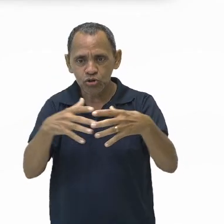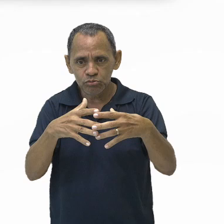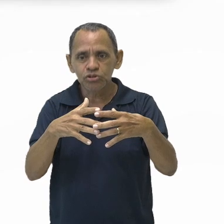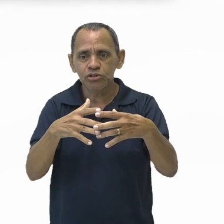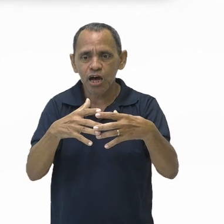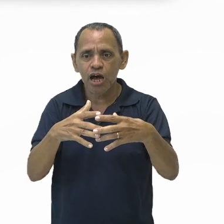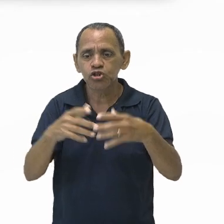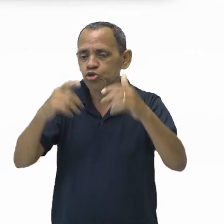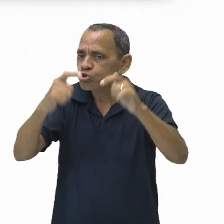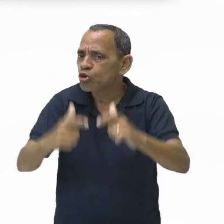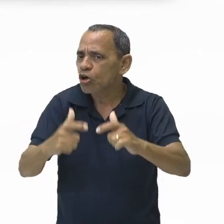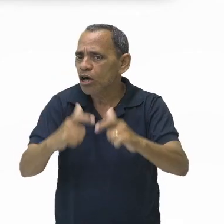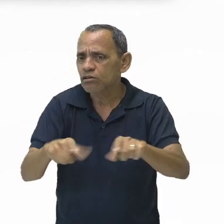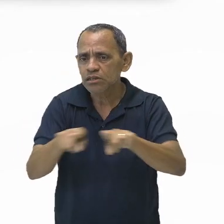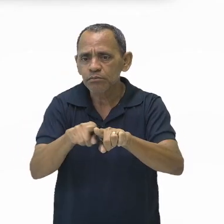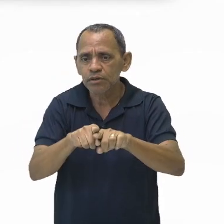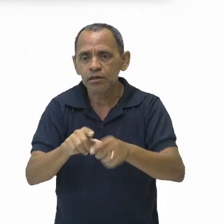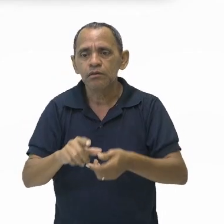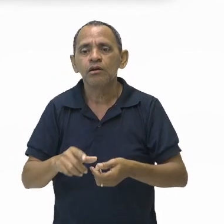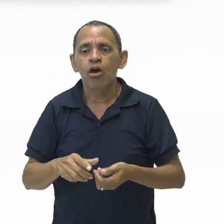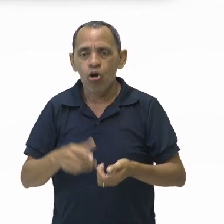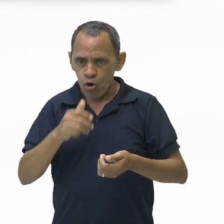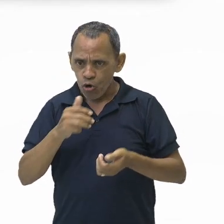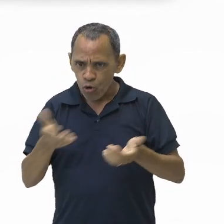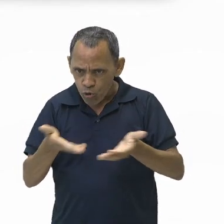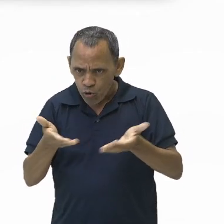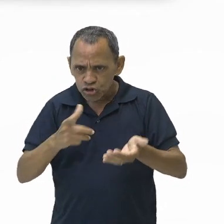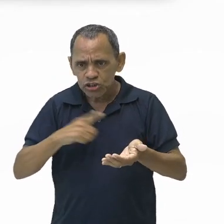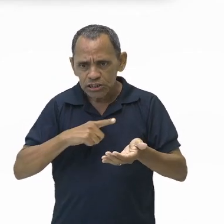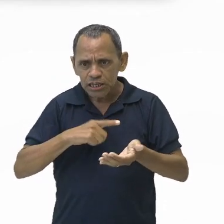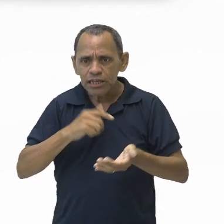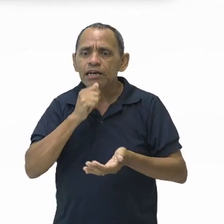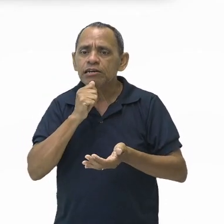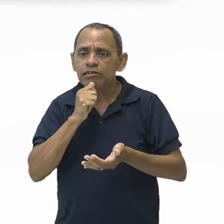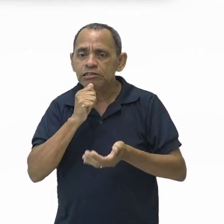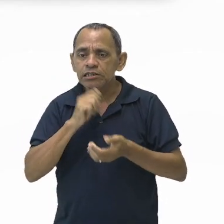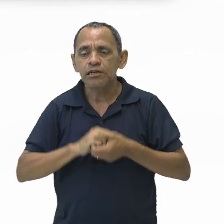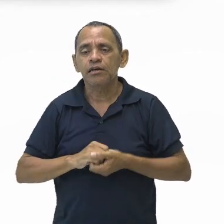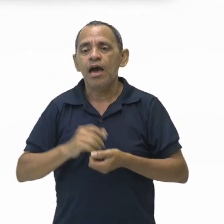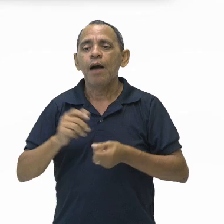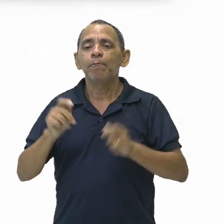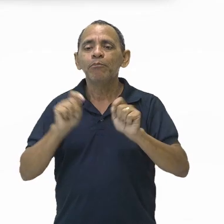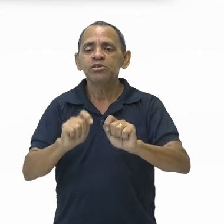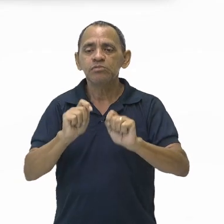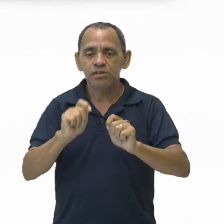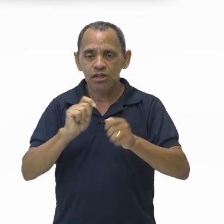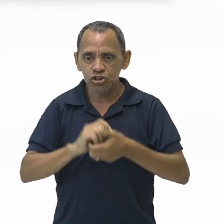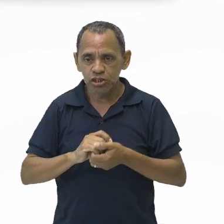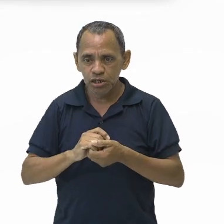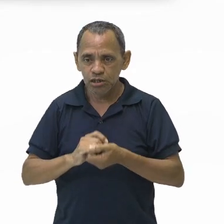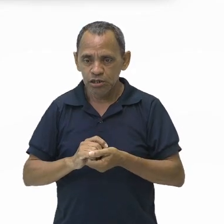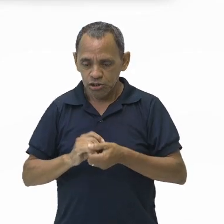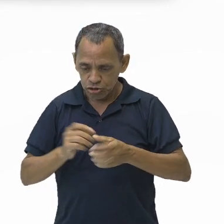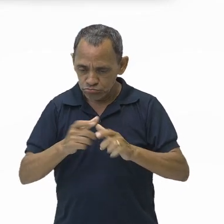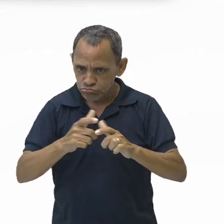aí, ainda tem possibilidades aqui na região de expansão muito grande. É uma discussão que tem sido feita hoje em dia do quanto